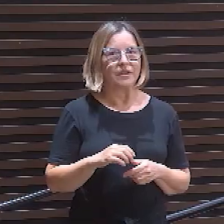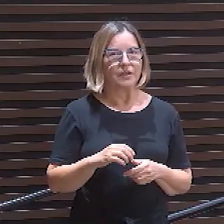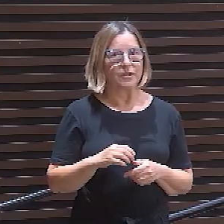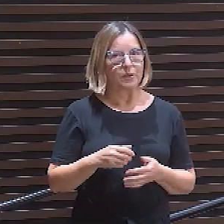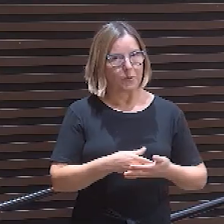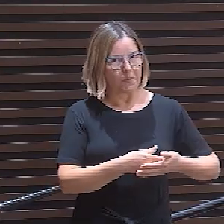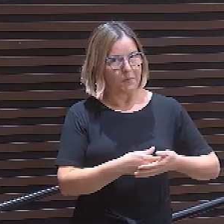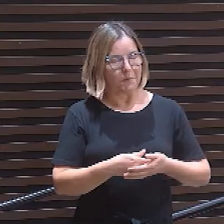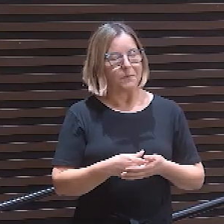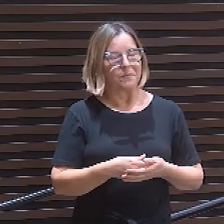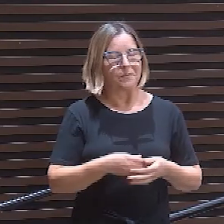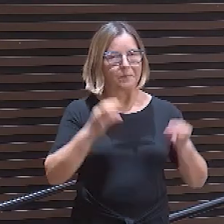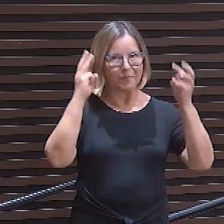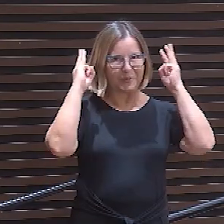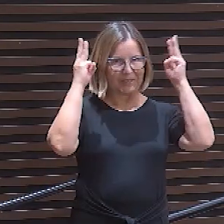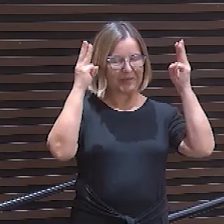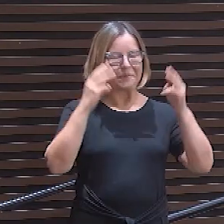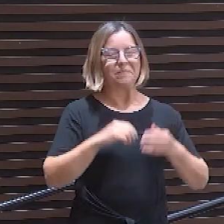não